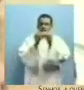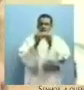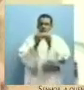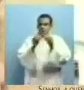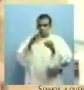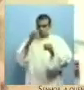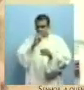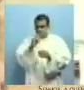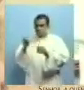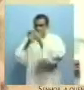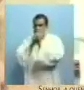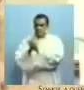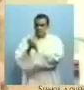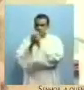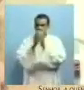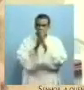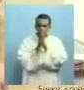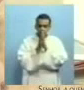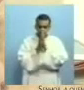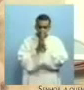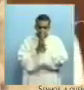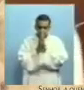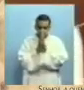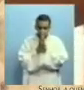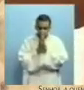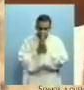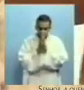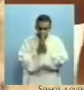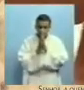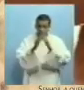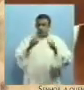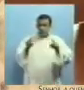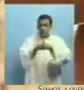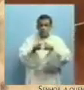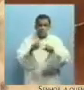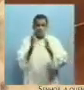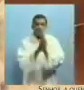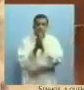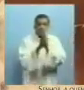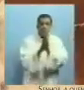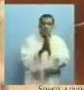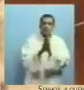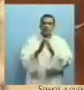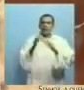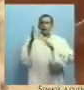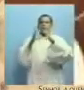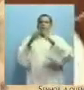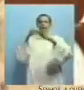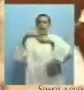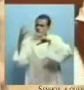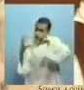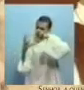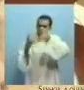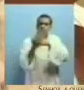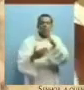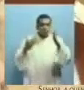as intenções da igreja, essa é a mesma oração rezada na igreja do mundo